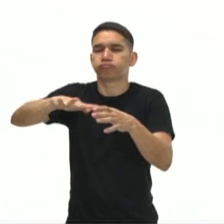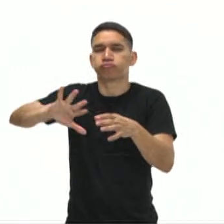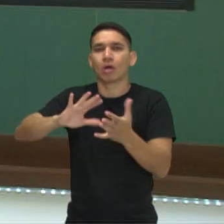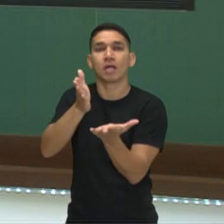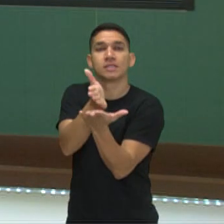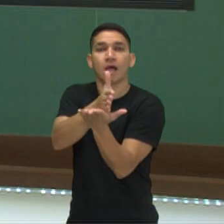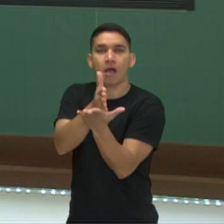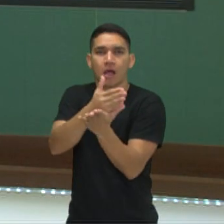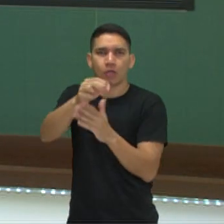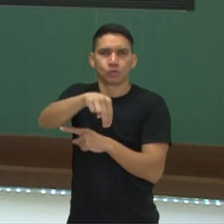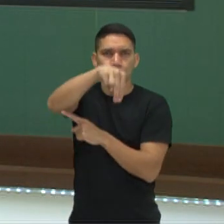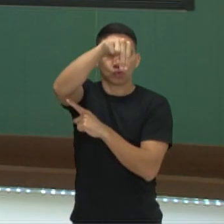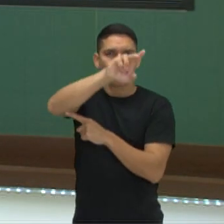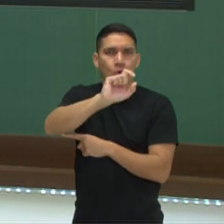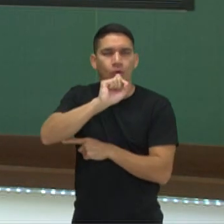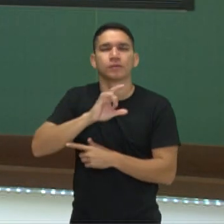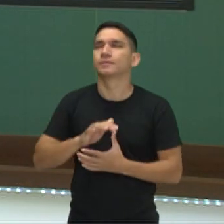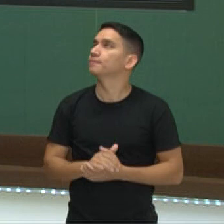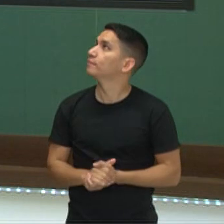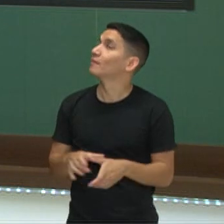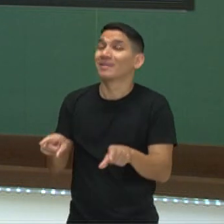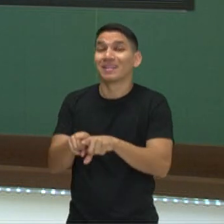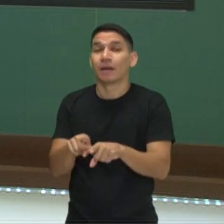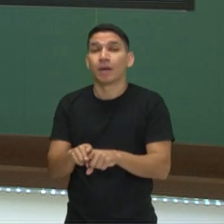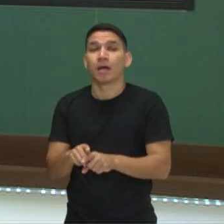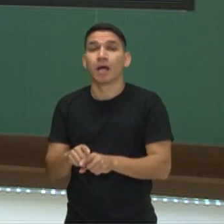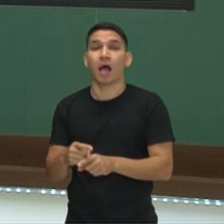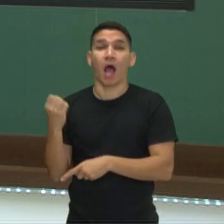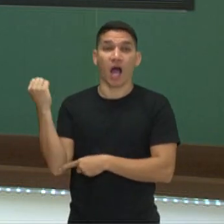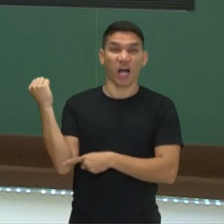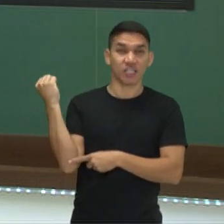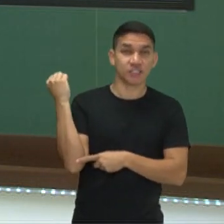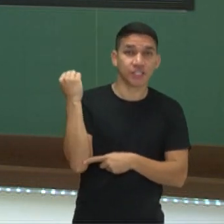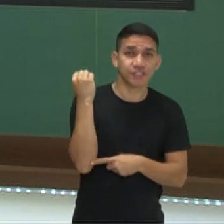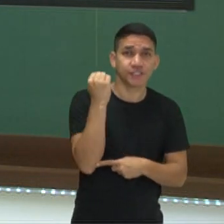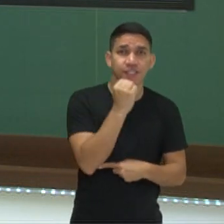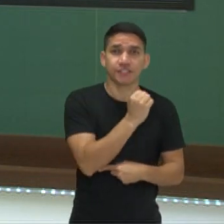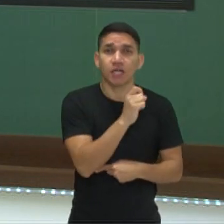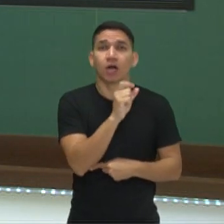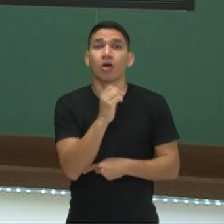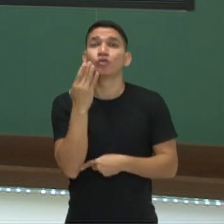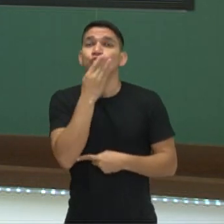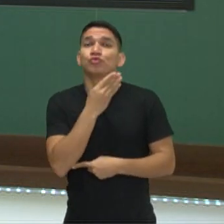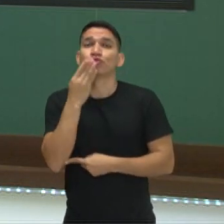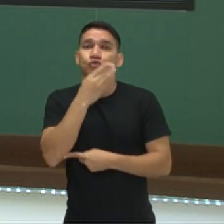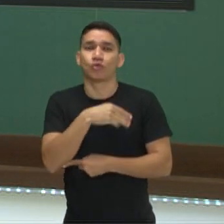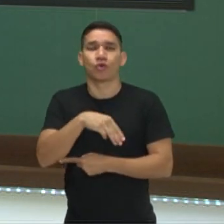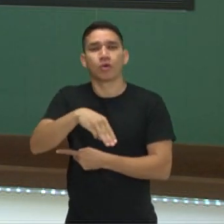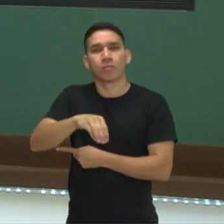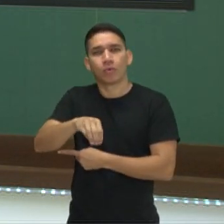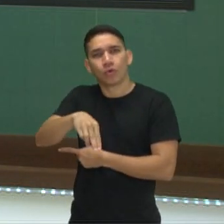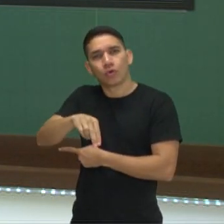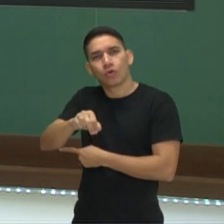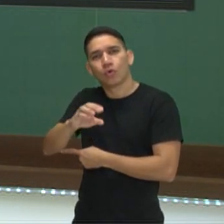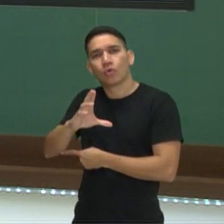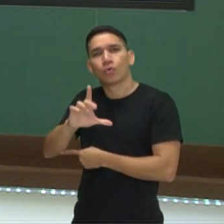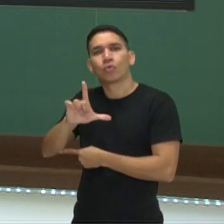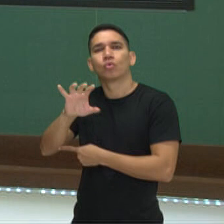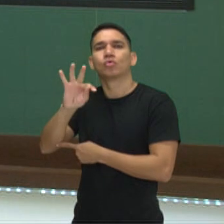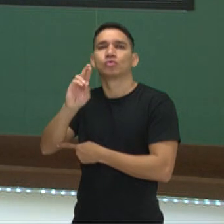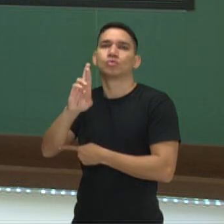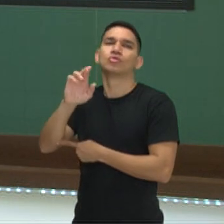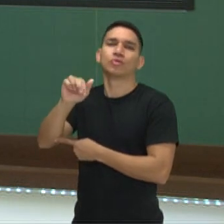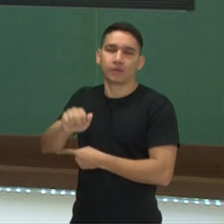do país. Temos também a cana-de-açúcar, que também é um produto tropical, uma monocultura. E assim, tem